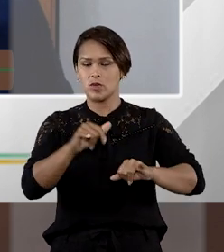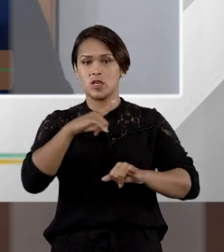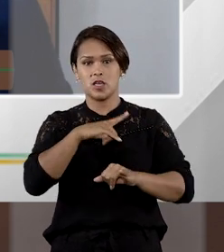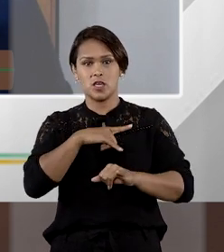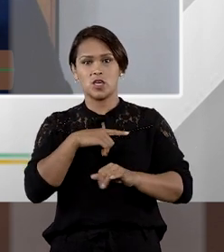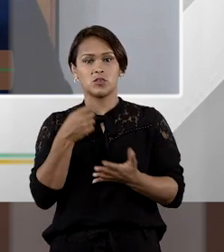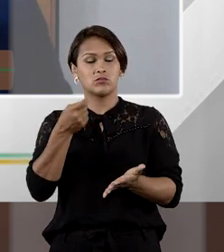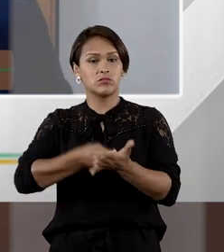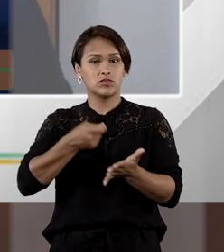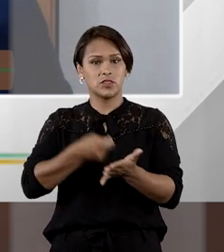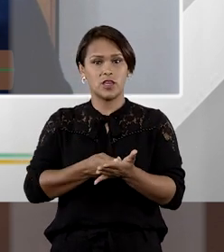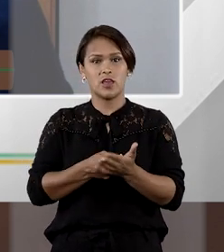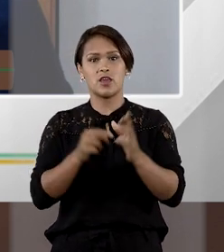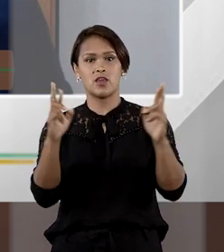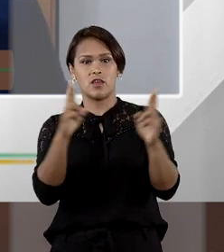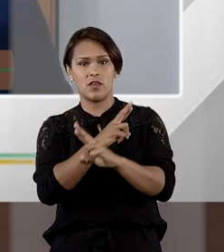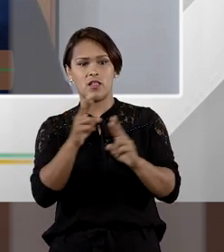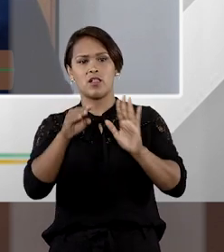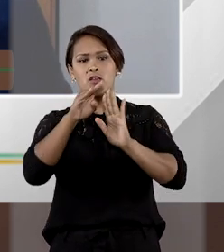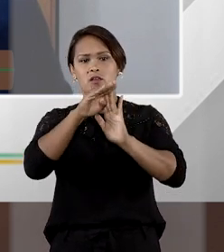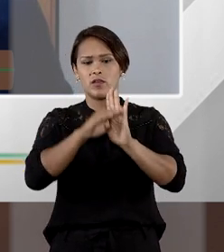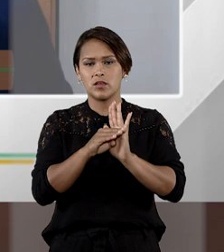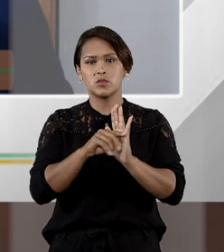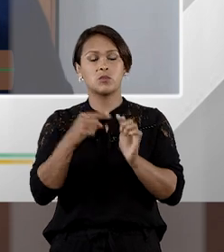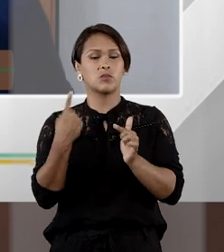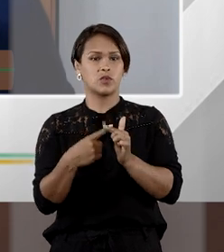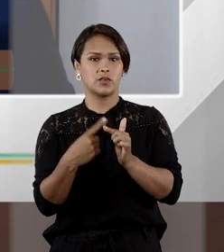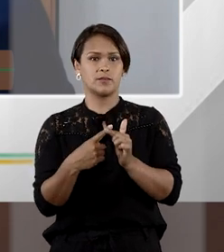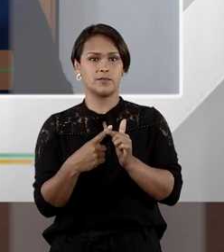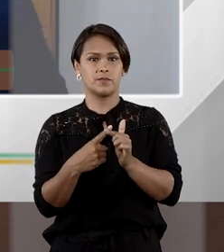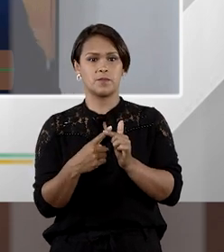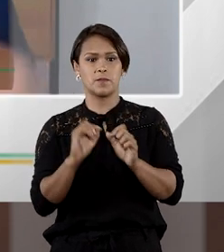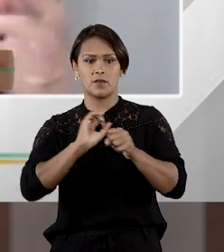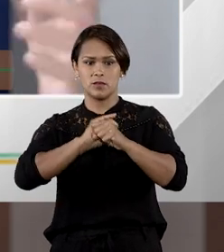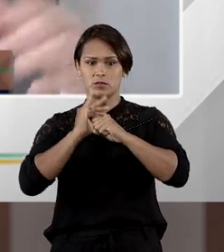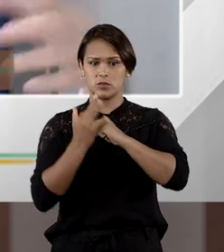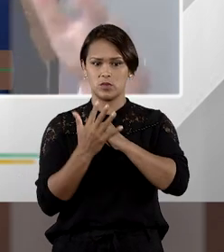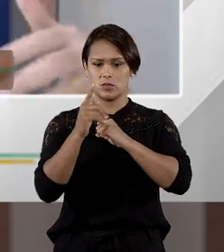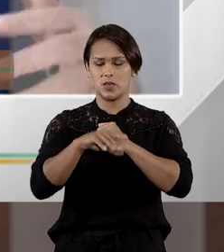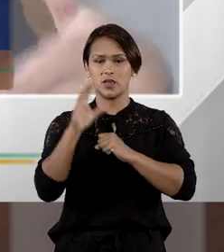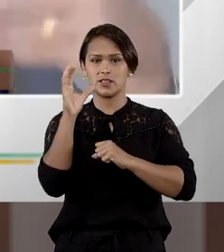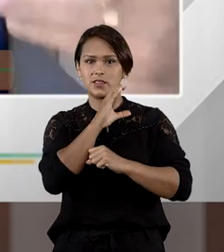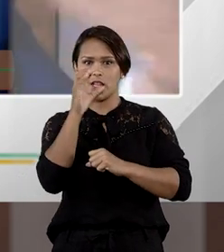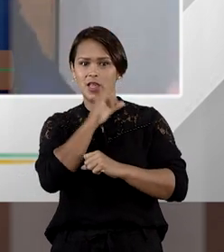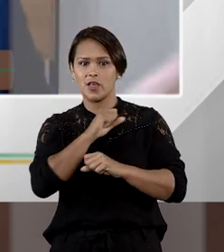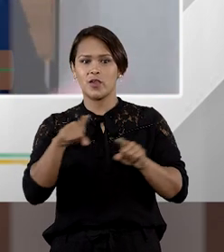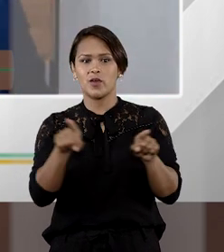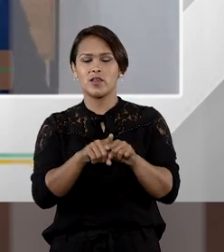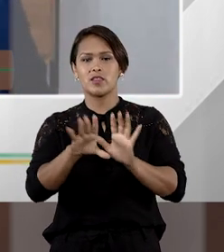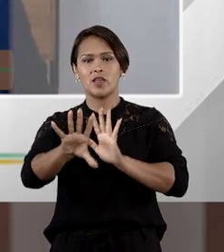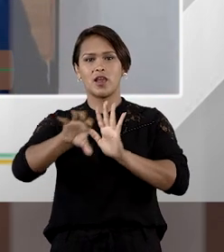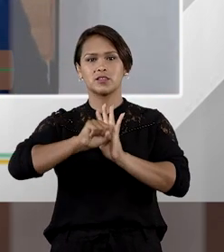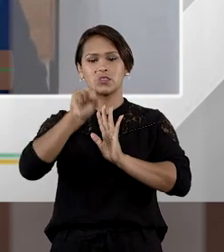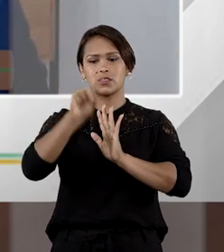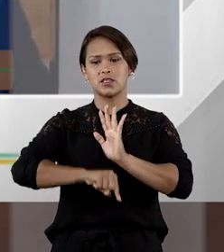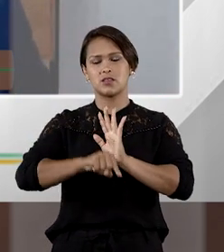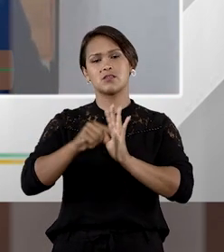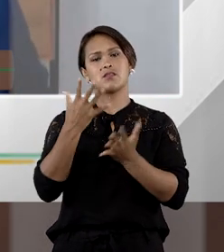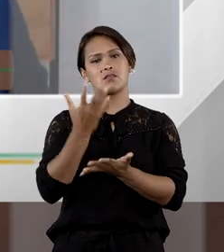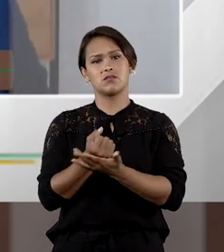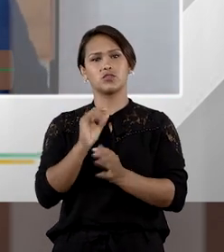tinha resistências em relação a essas medidas, né? Mas a pandemia acabou acelerando até a adesão a essas